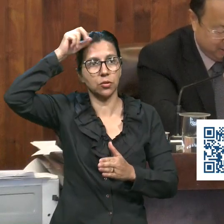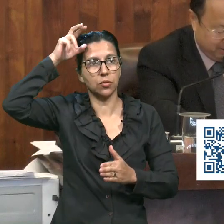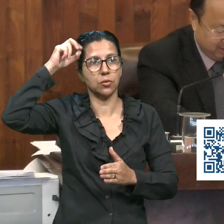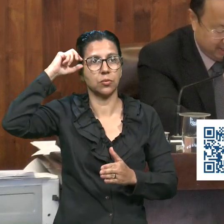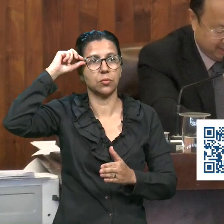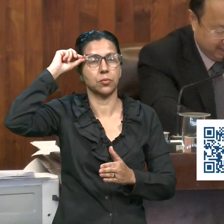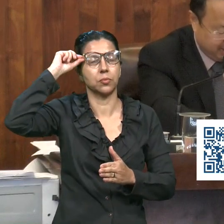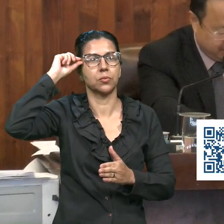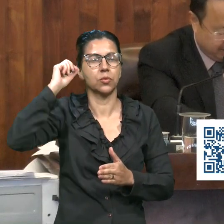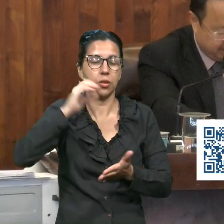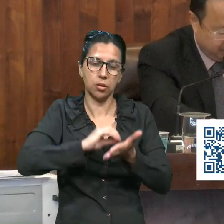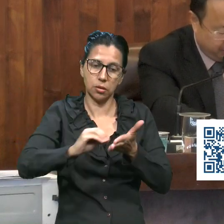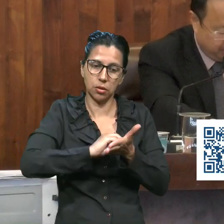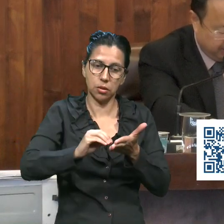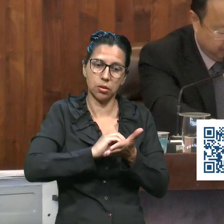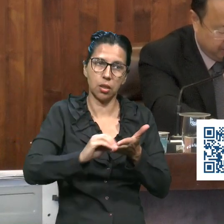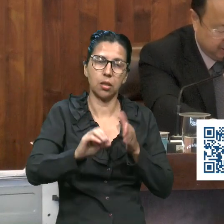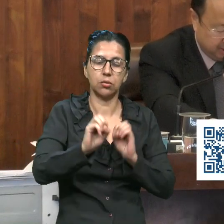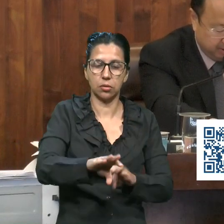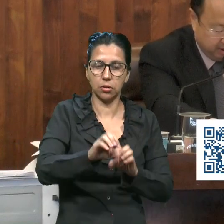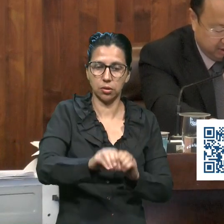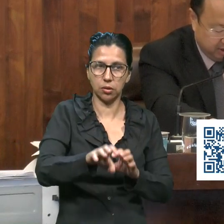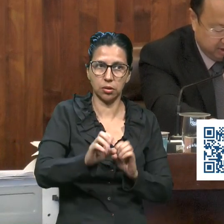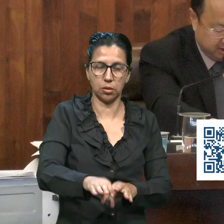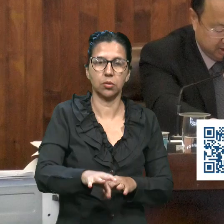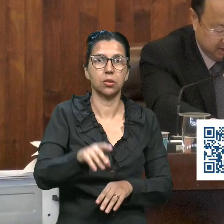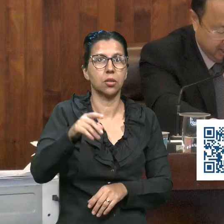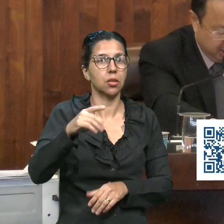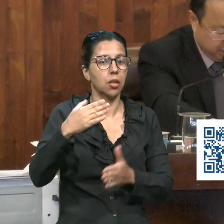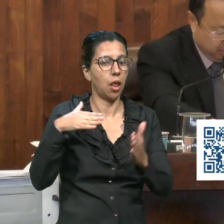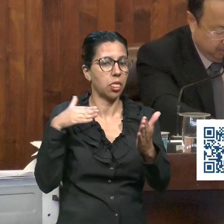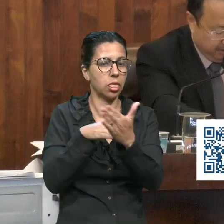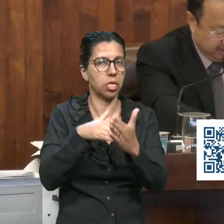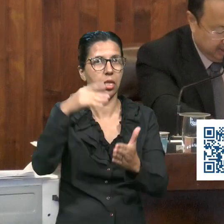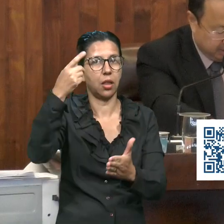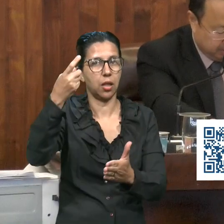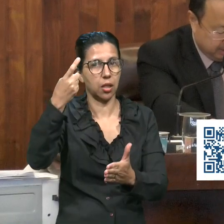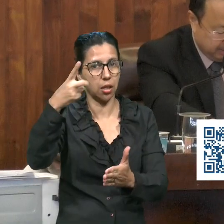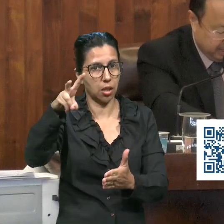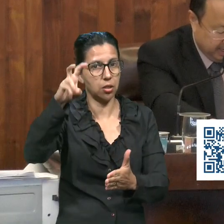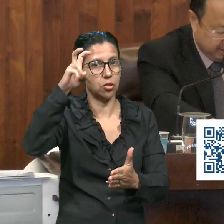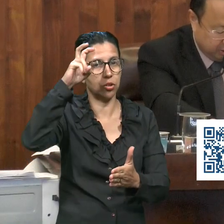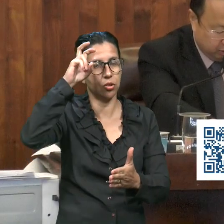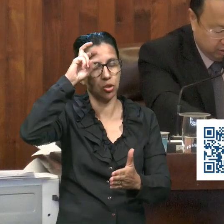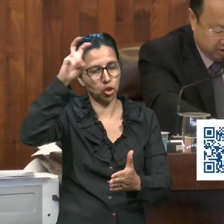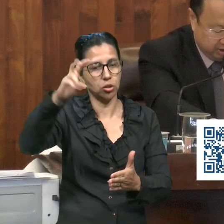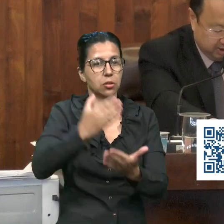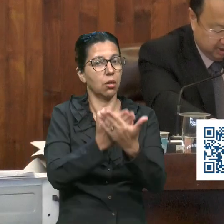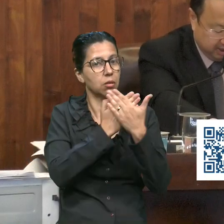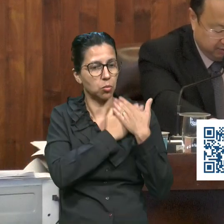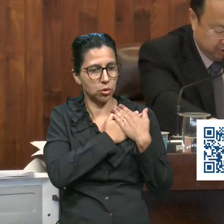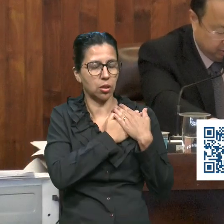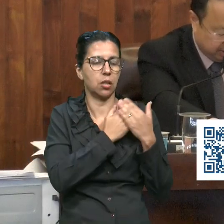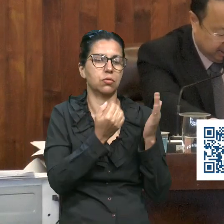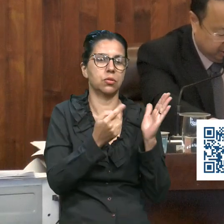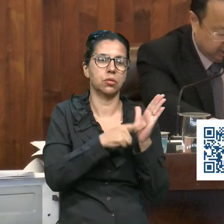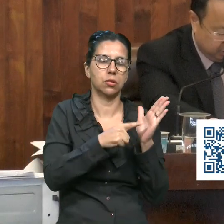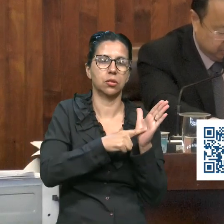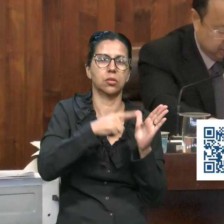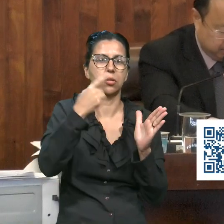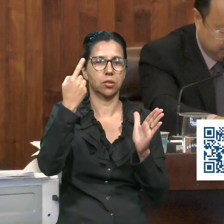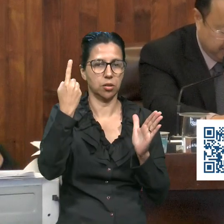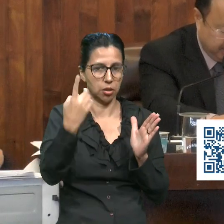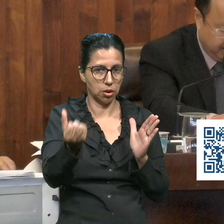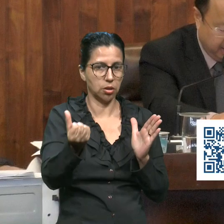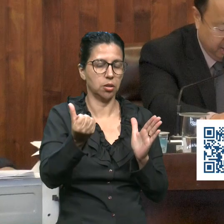estudos juntamente com o secretário de Educação, informar dentro do prazo regimental de 15 dias, sob pena de responsabilidade, de acordo com o artigo 16.22 da Lei Orgânica